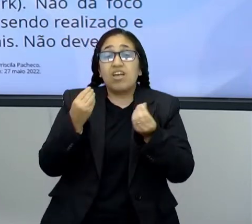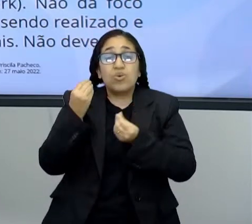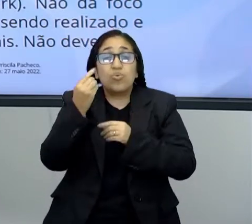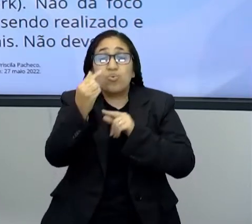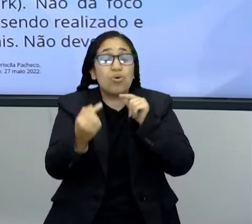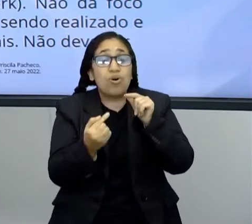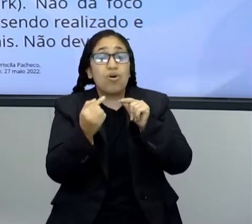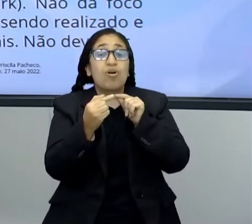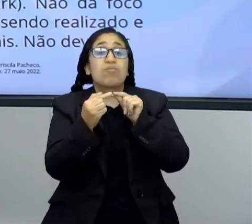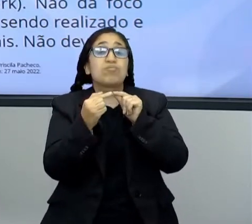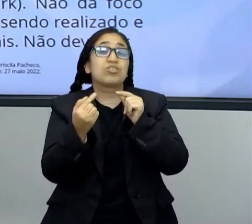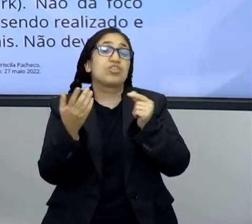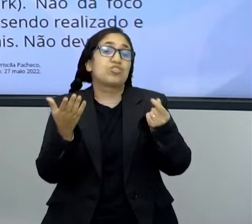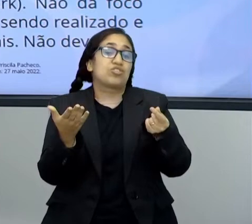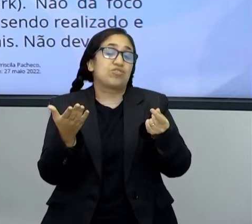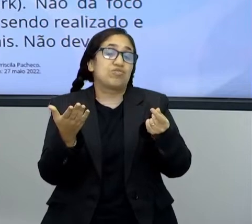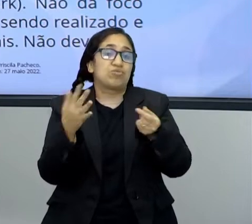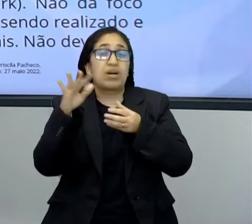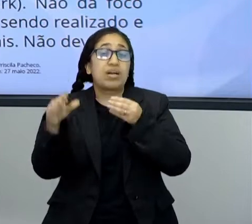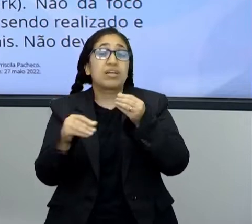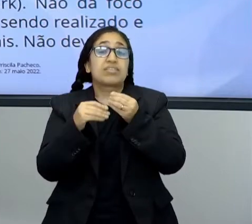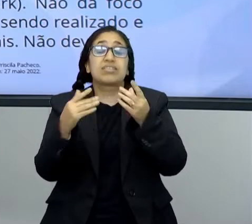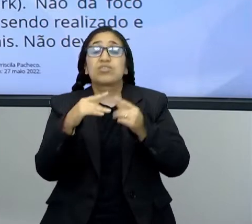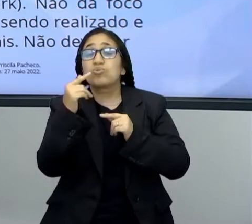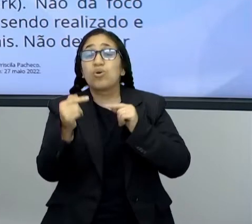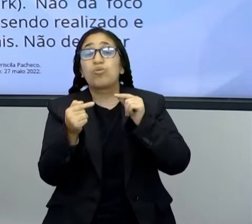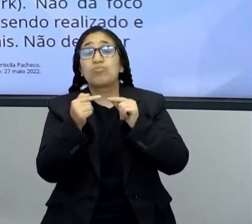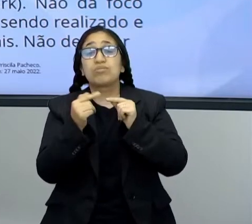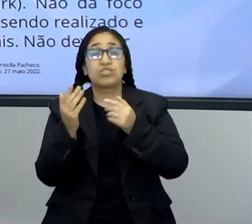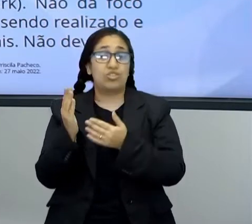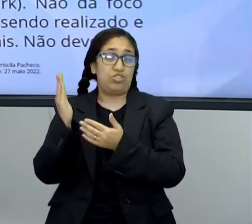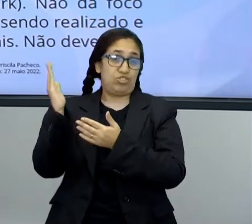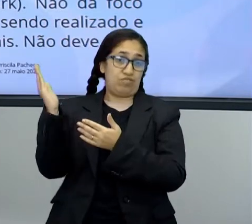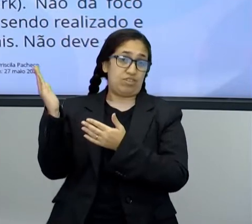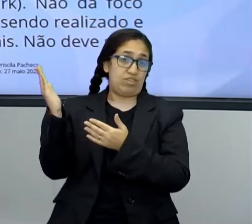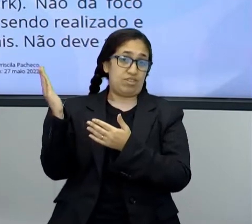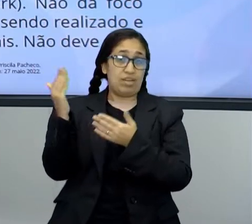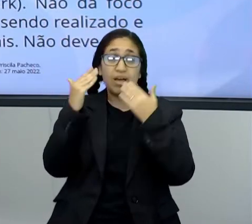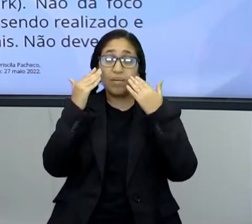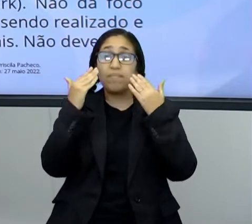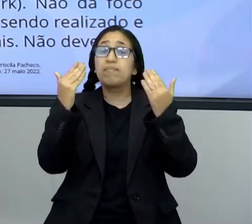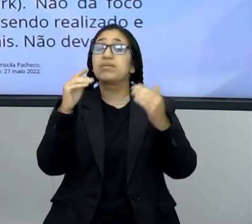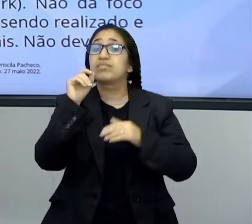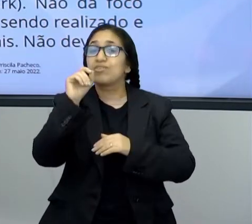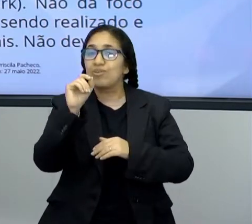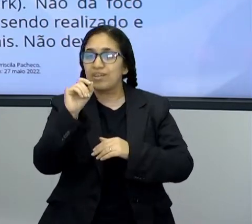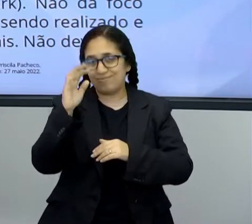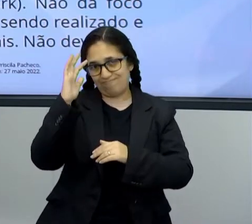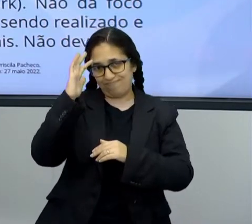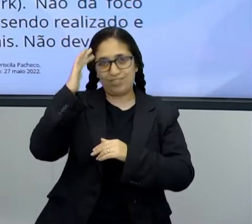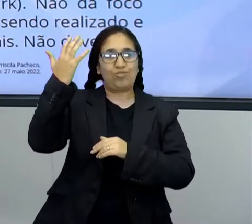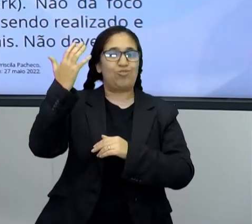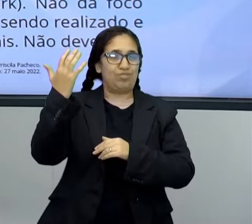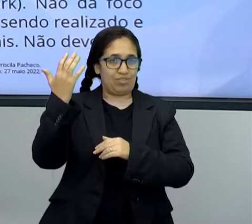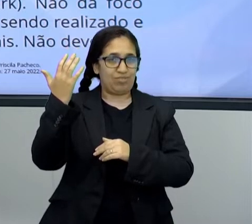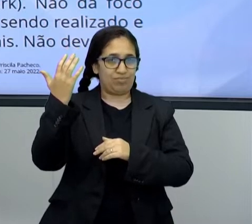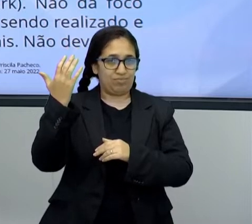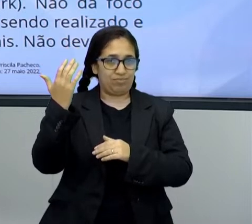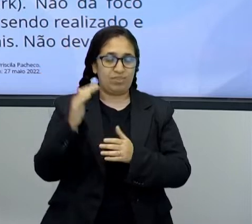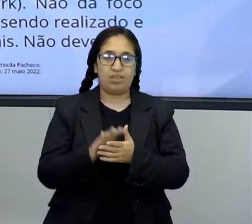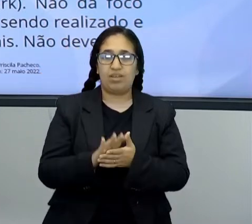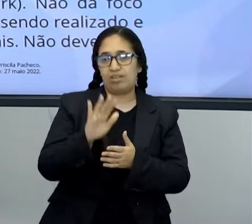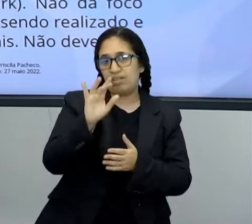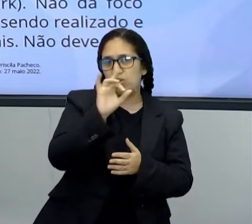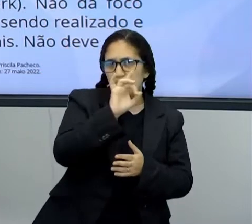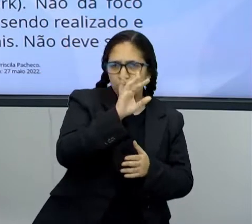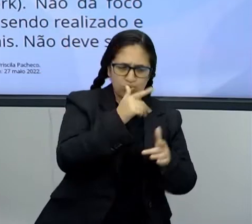finalidade, né? O que a gente pode acrescentar na finalidade dessa reportagem? É apresentar uma solução. Então, nós não temos ali apenas